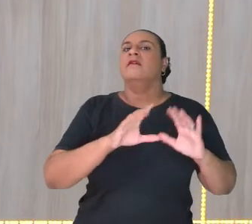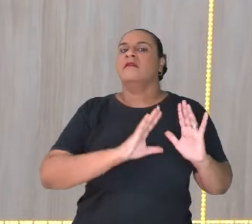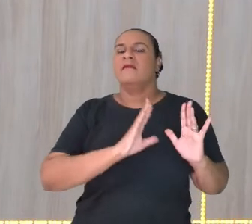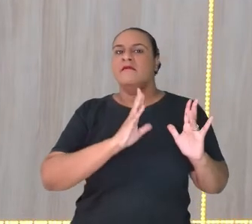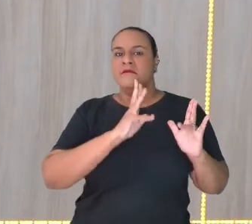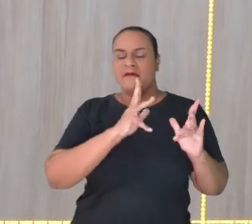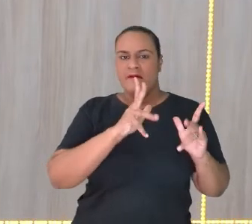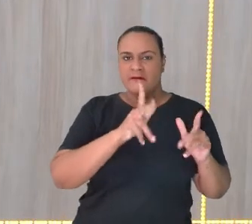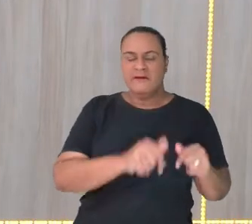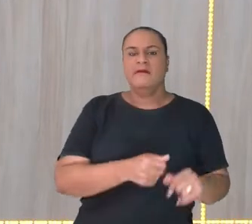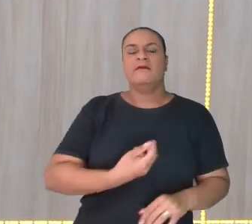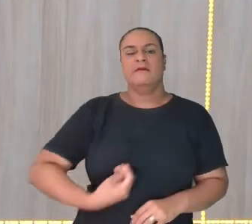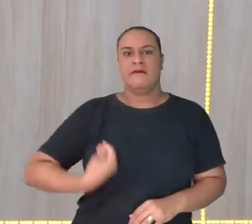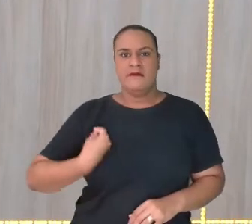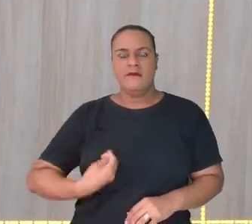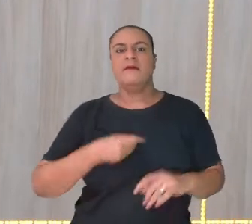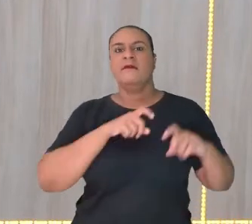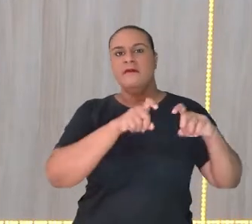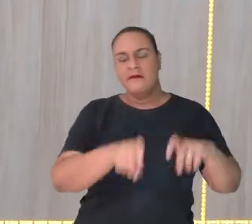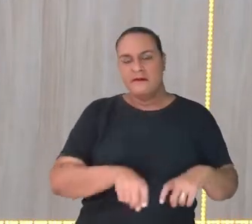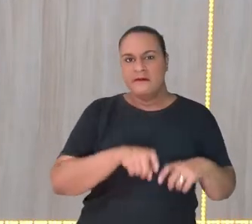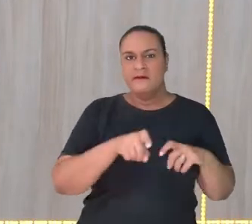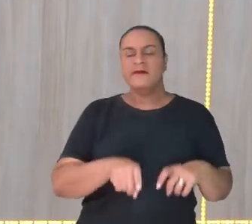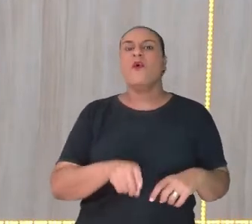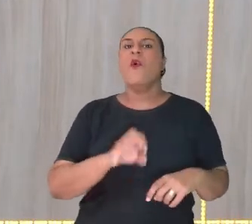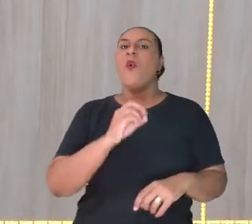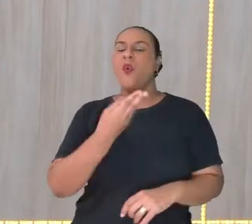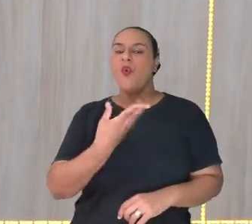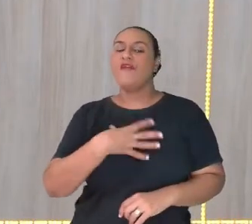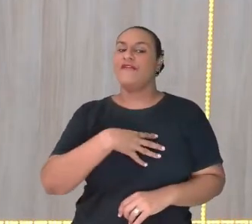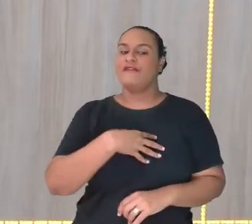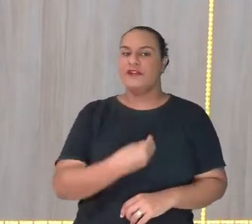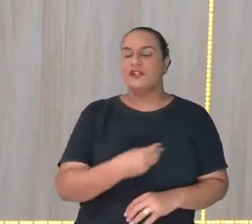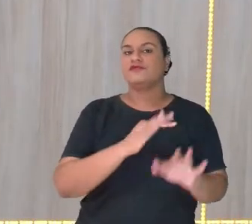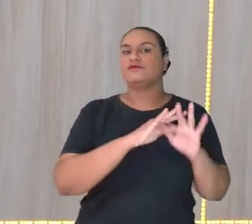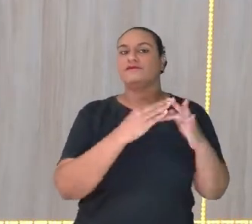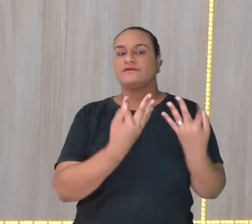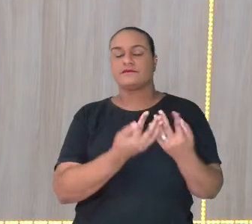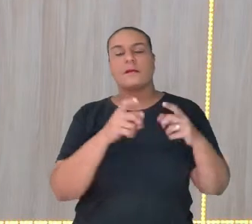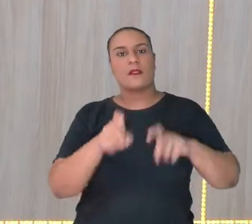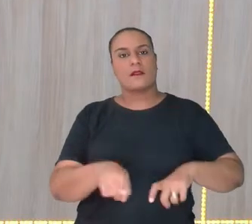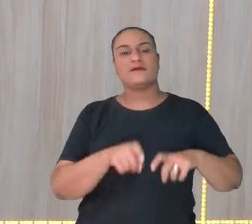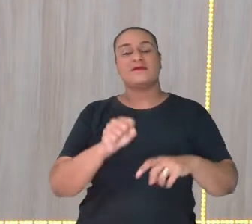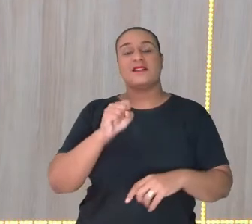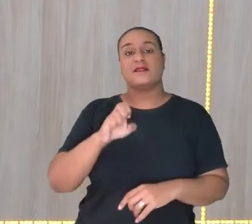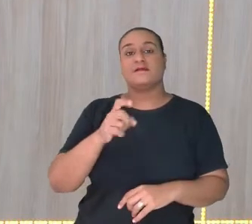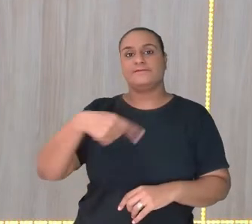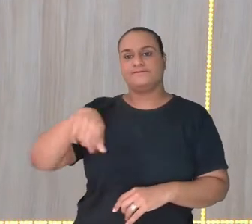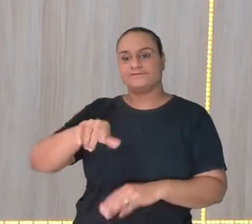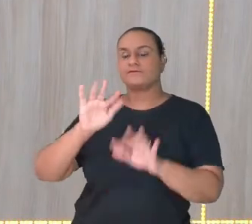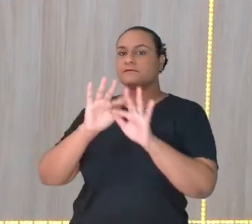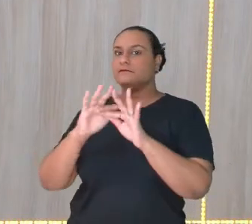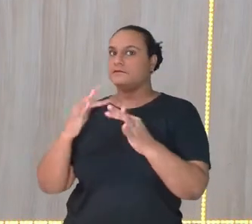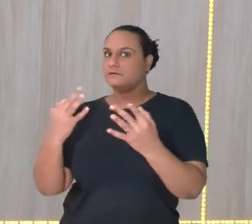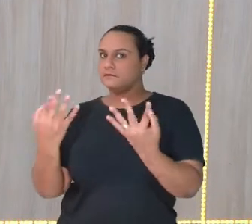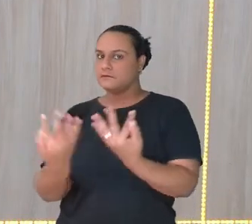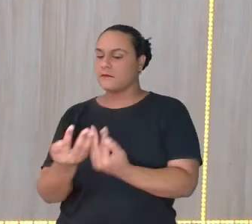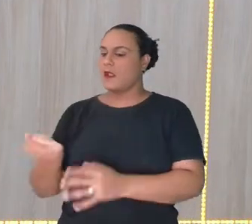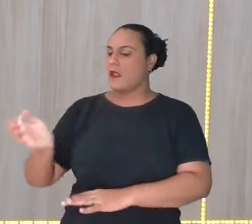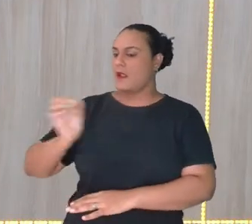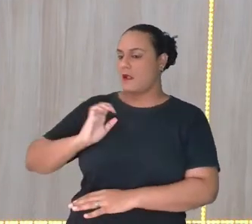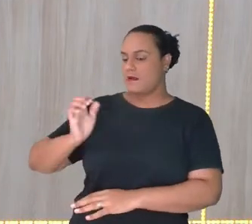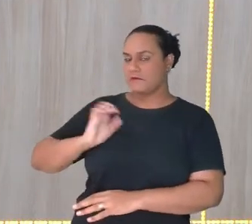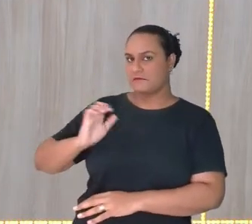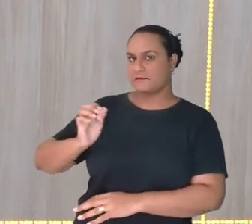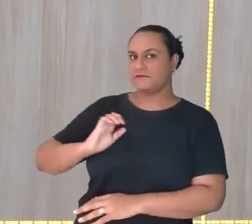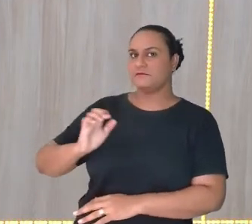toda a sua vida como camponês ou como filho de camponeses. Você nasceu em uma família nobre, você vai ter